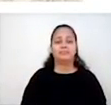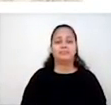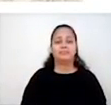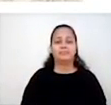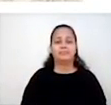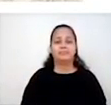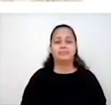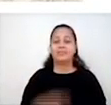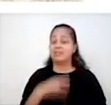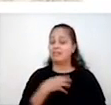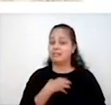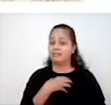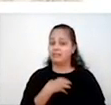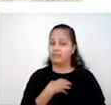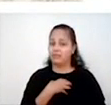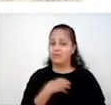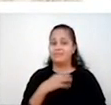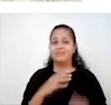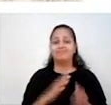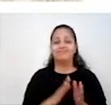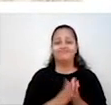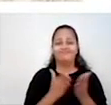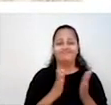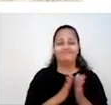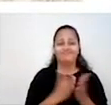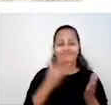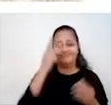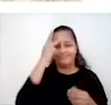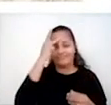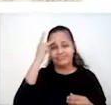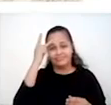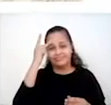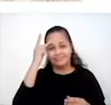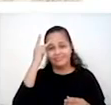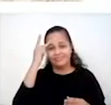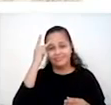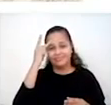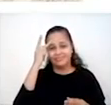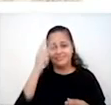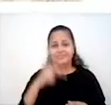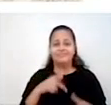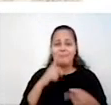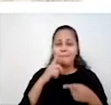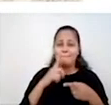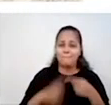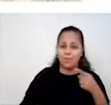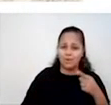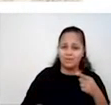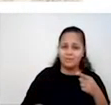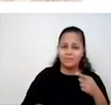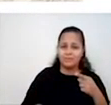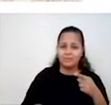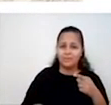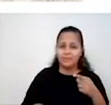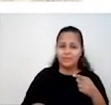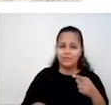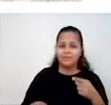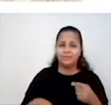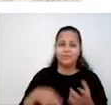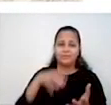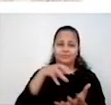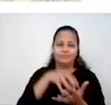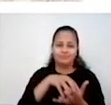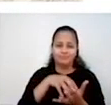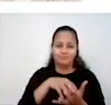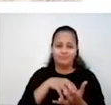normais. Dessa forma, os pobres foram proibidos, além de tudo, de dividir aquele espaço